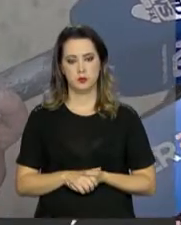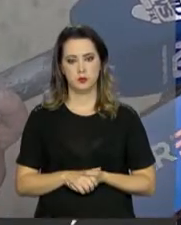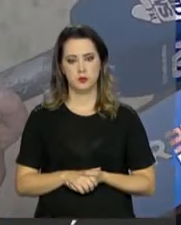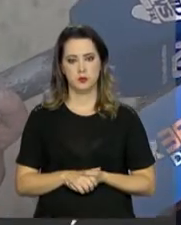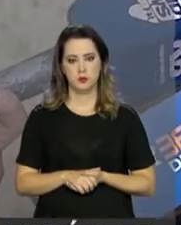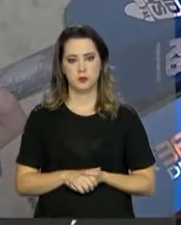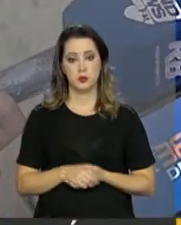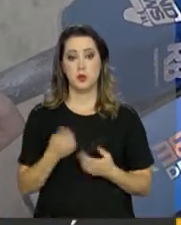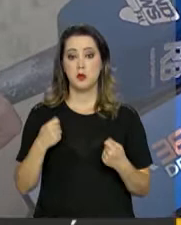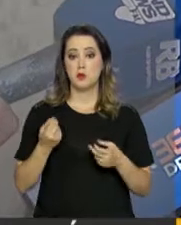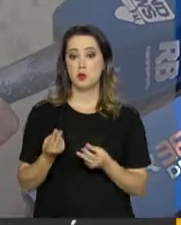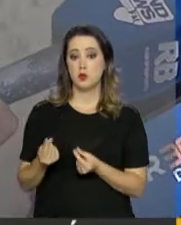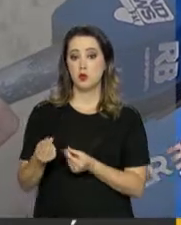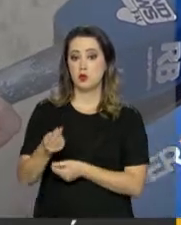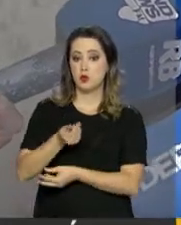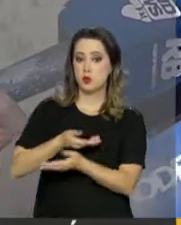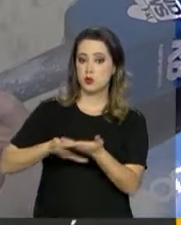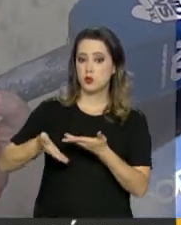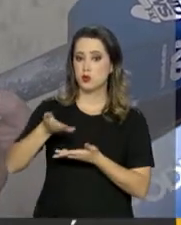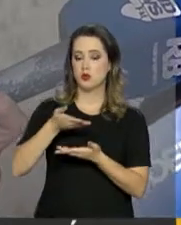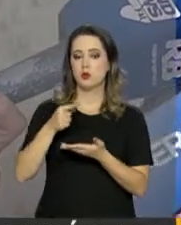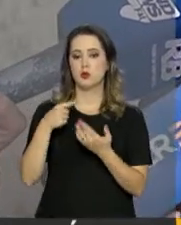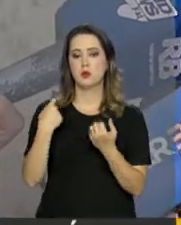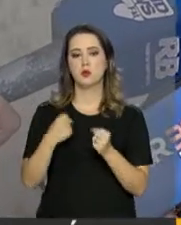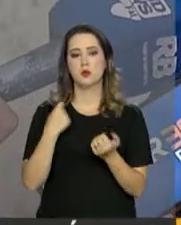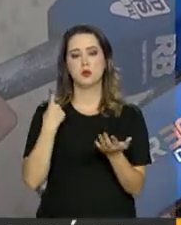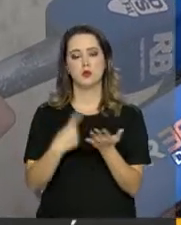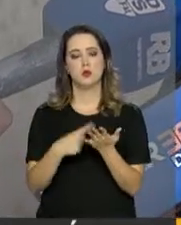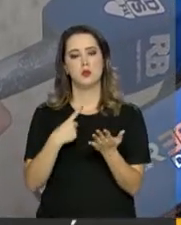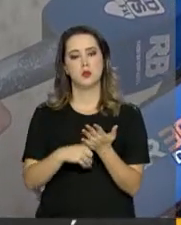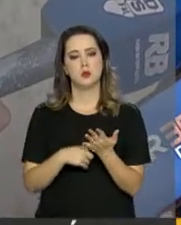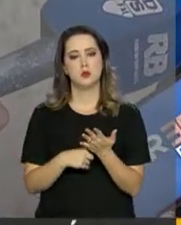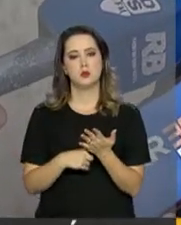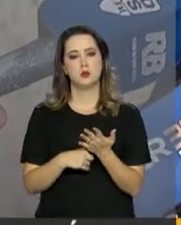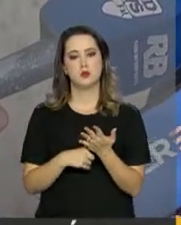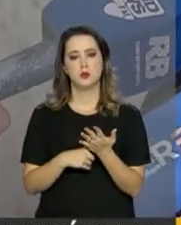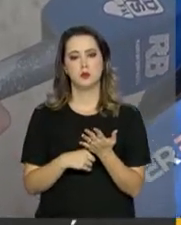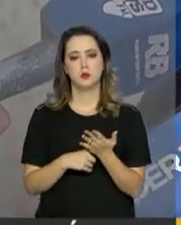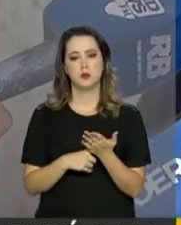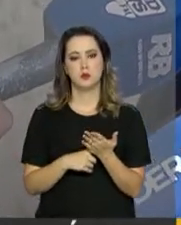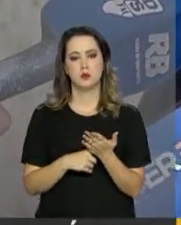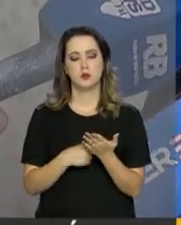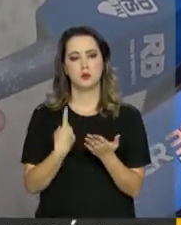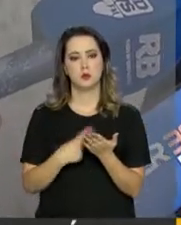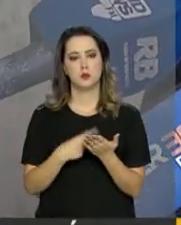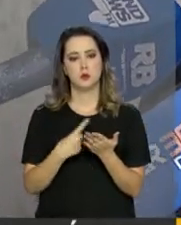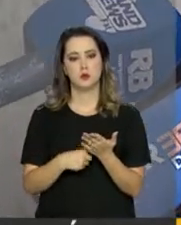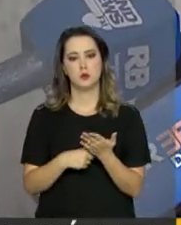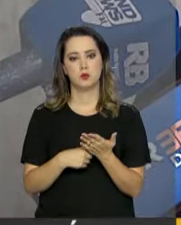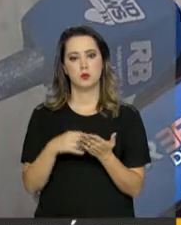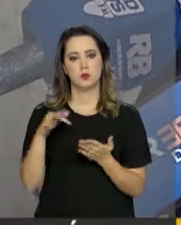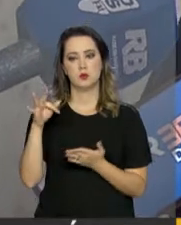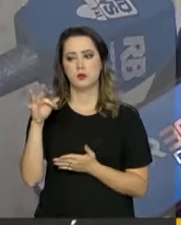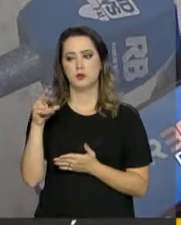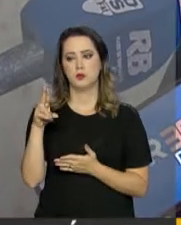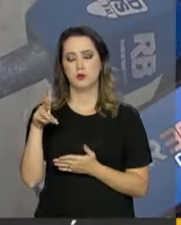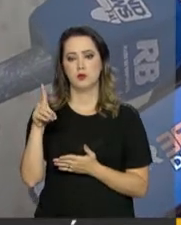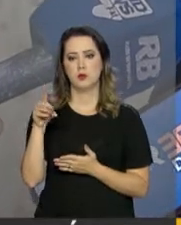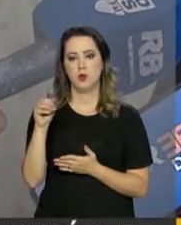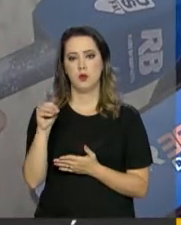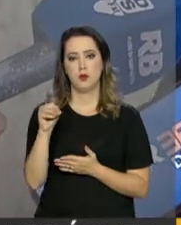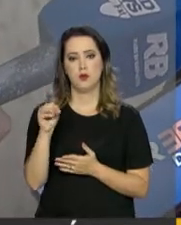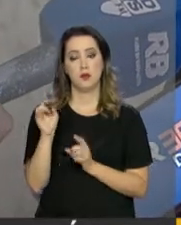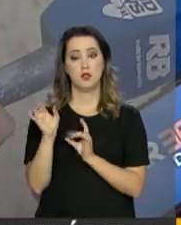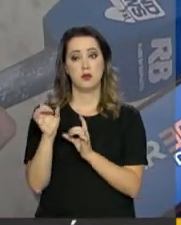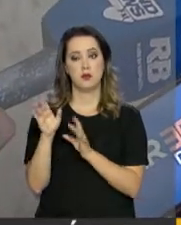realocamento permitiu que nós cumprimos este compromisso do fundo garantidor das exportações o que